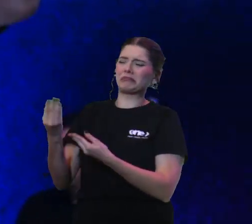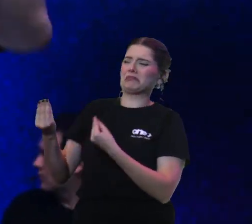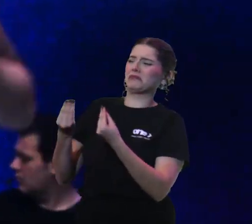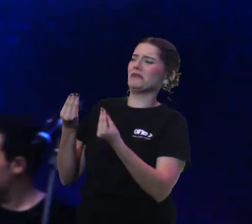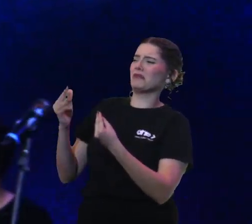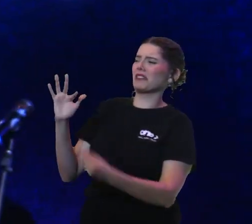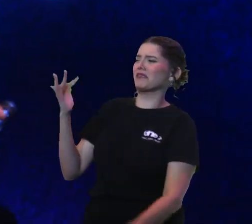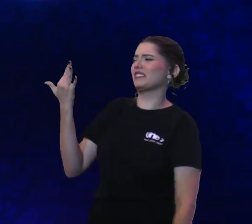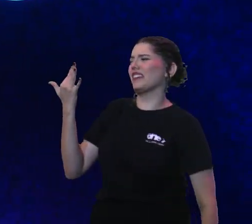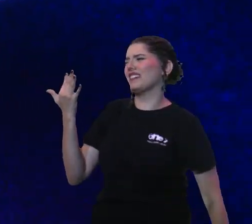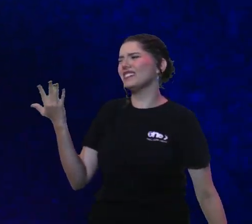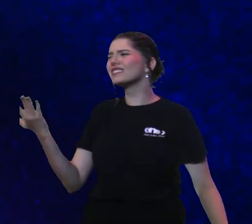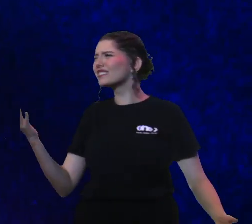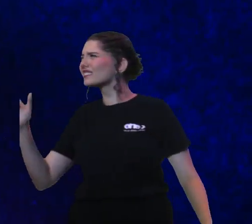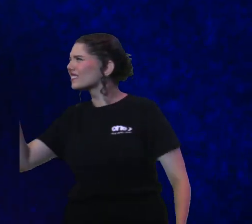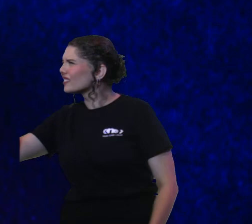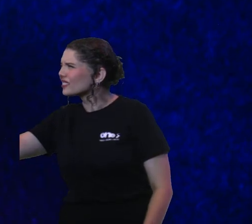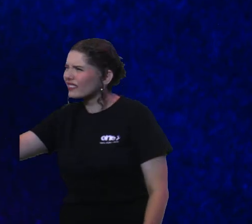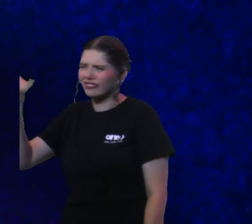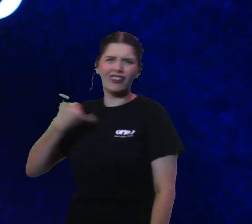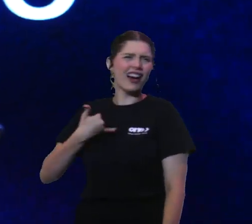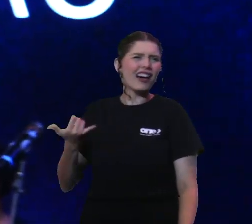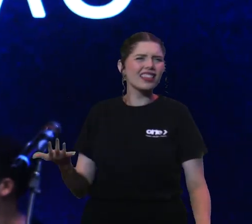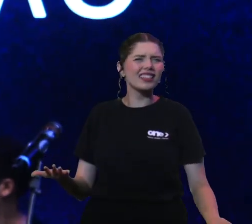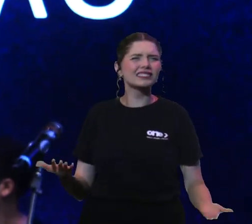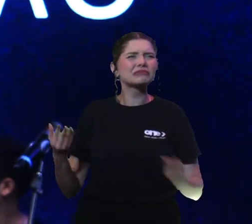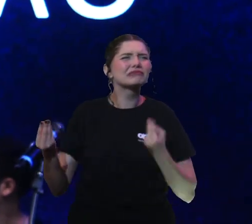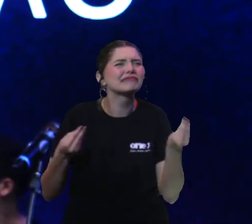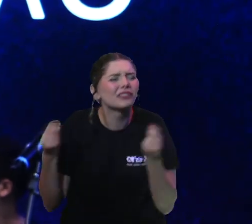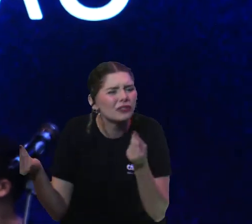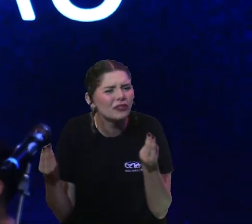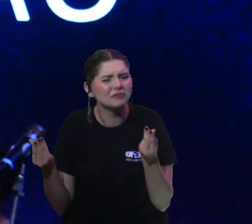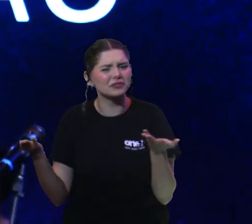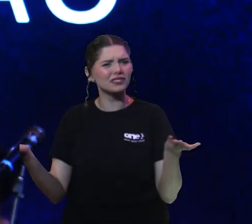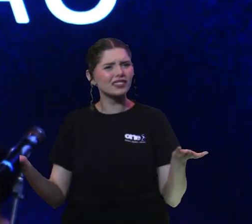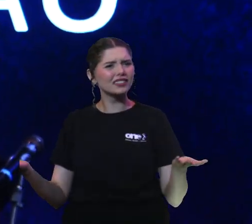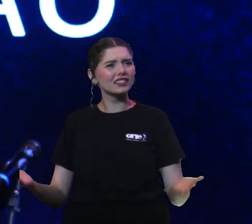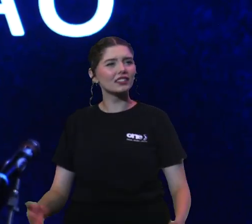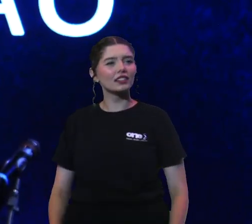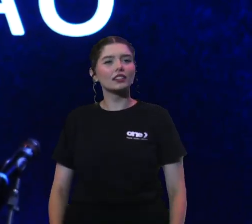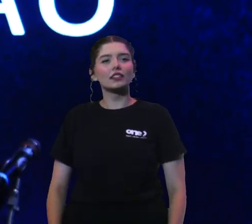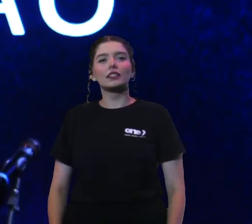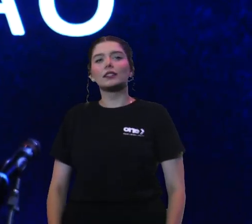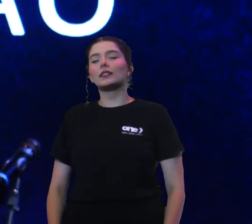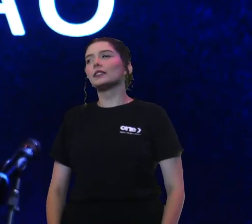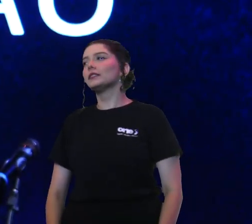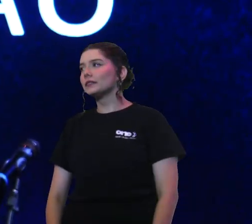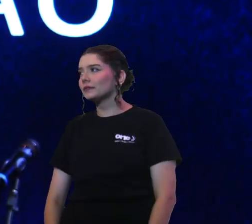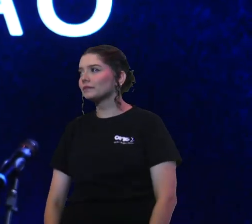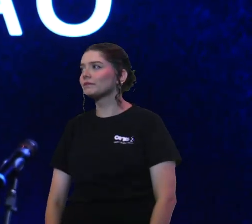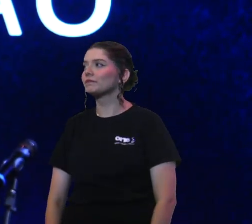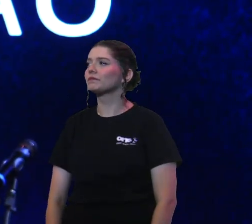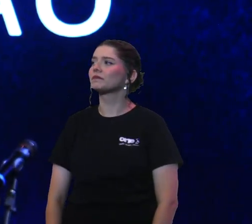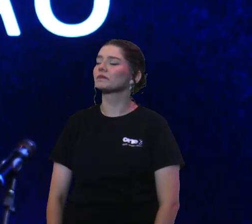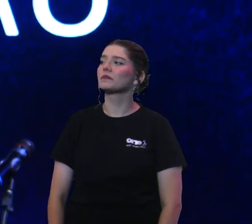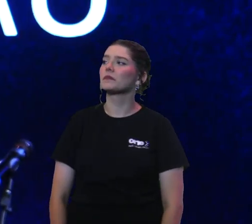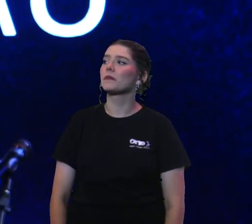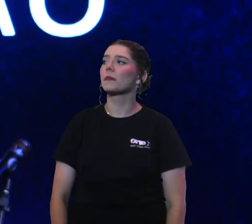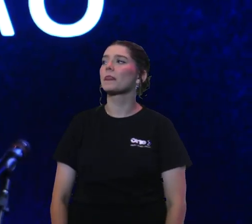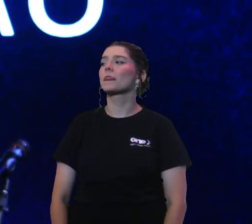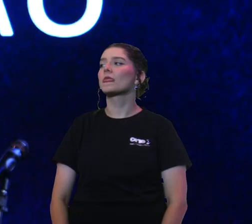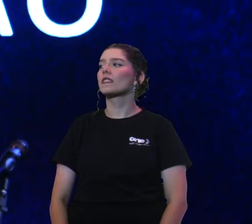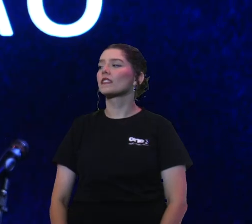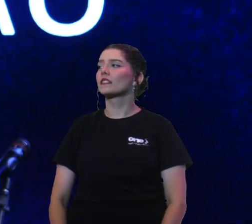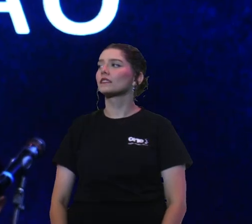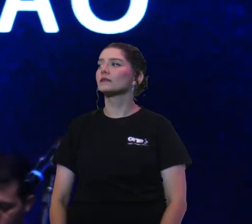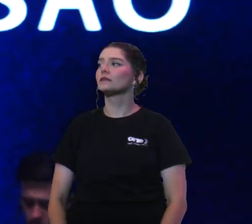como é que Deus fala comigo, é na palavra, é nas circunstâncias, é através de outras pessoas. Todas as alternativas anteriores. E muitas